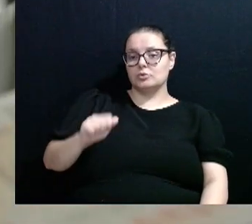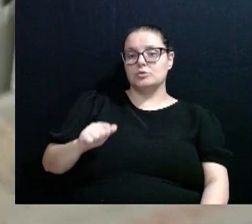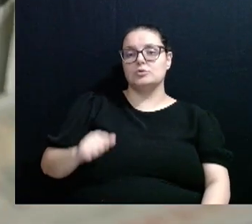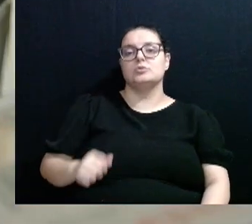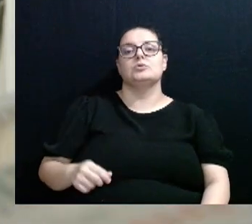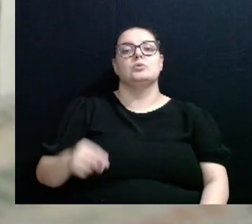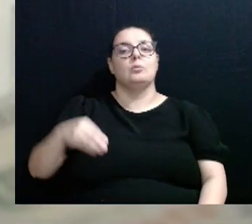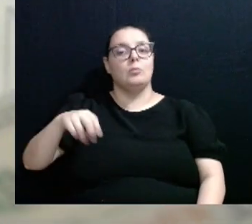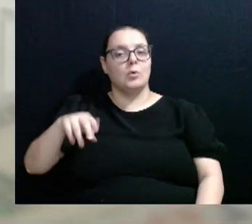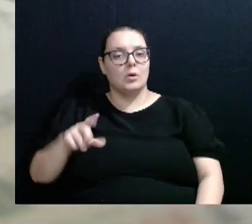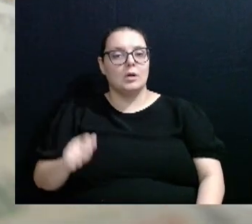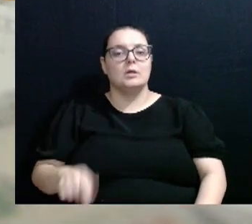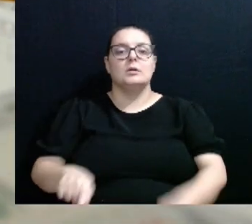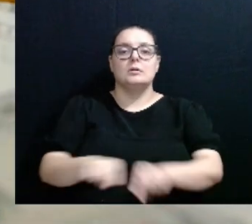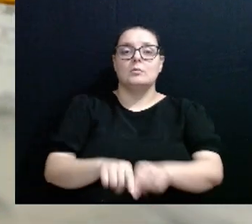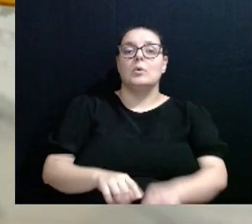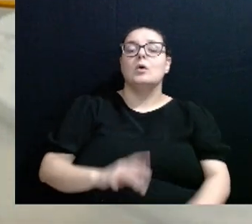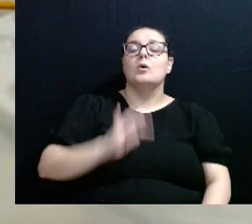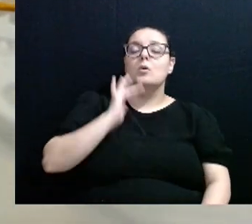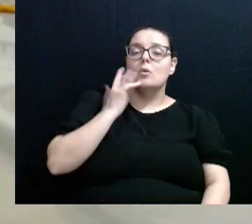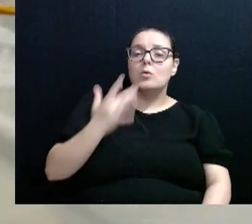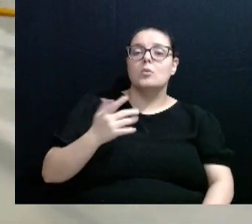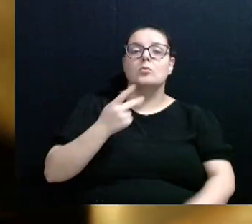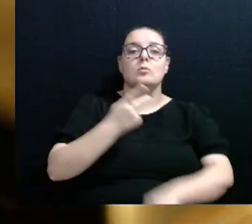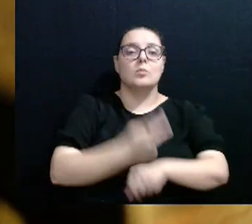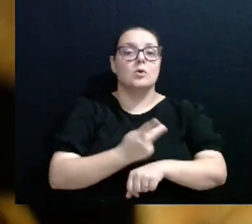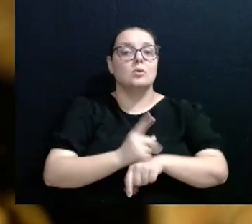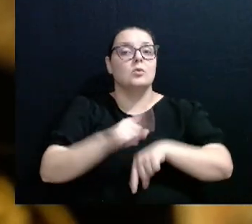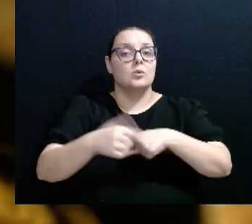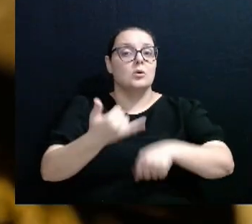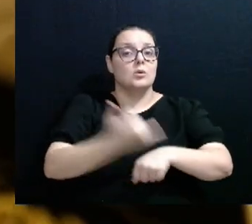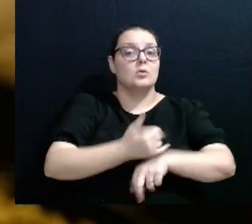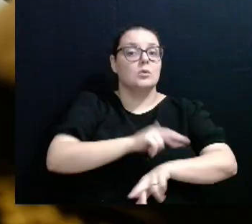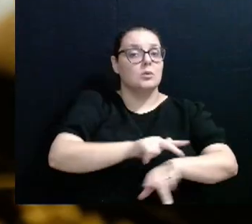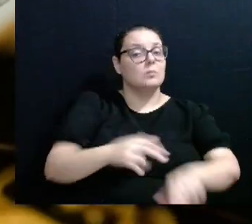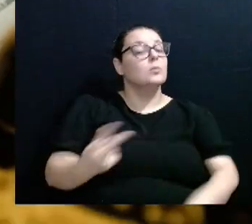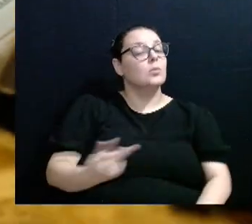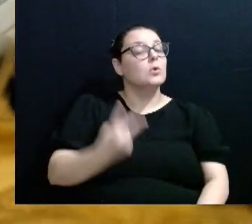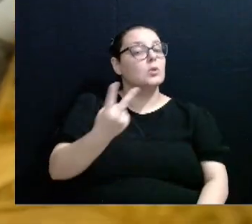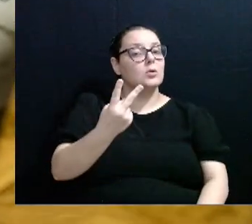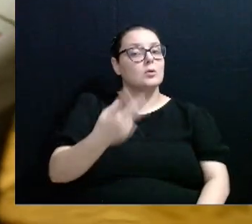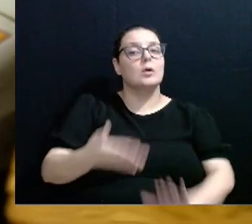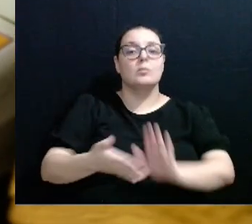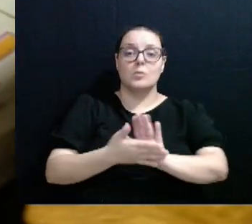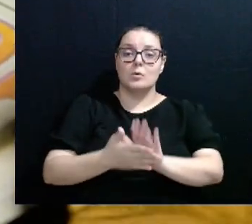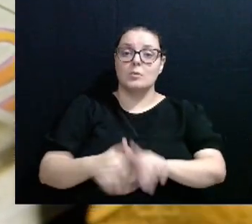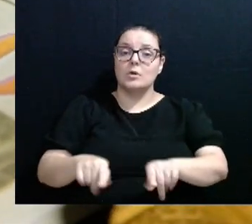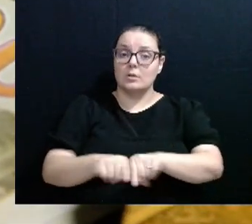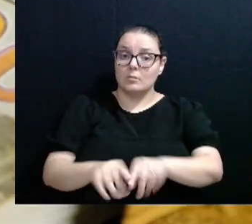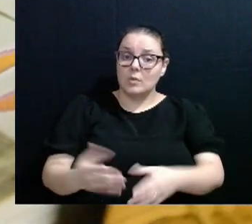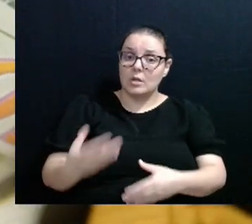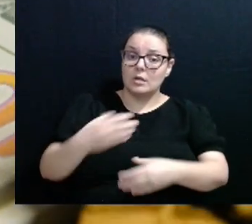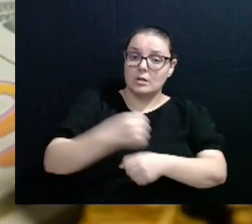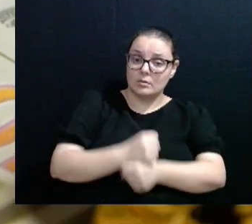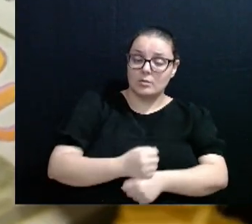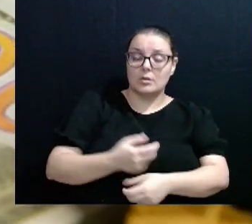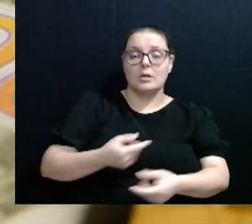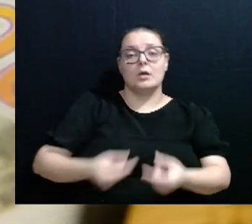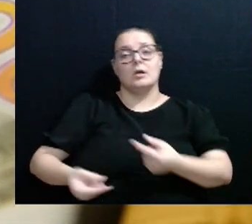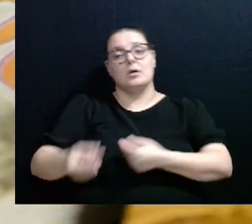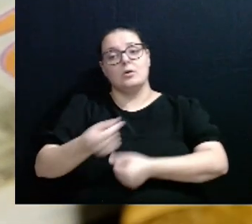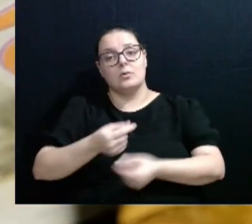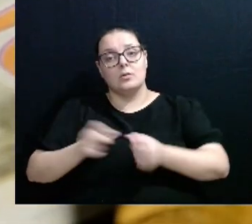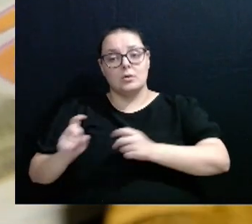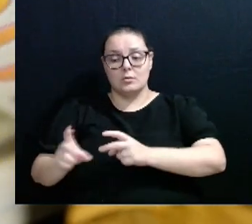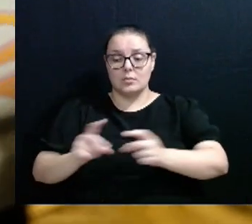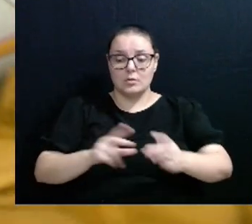ouro, prata e outros metais preciosos. A proposta também inclui a comercialização de bens e ativos